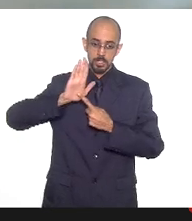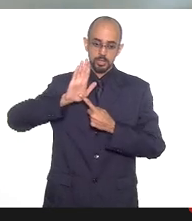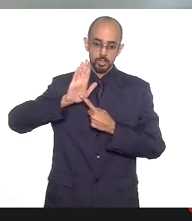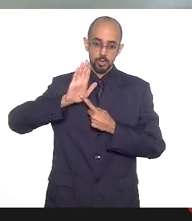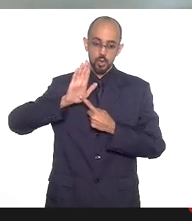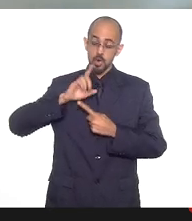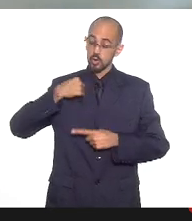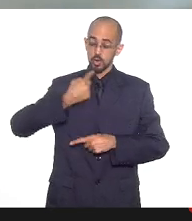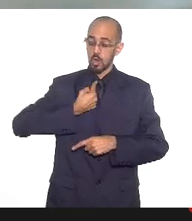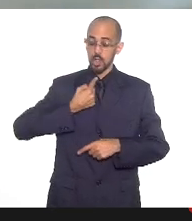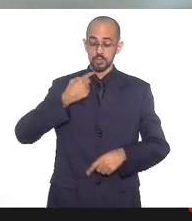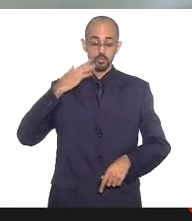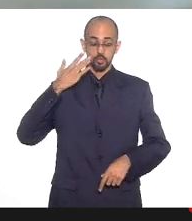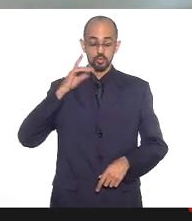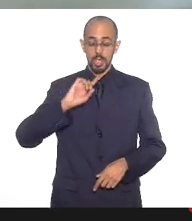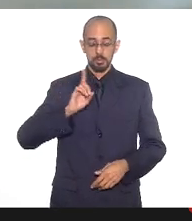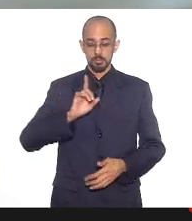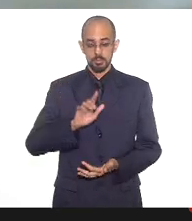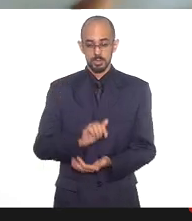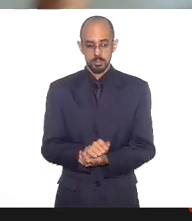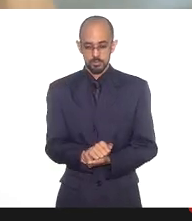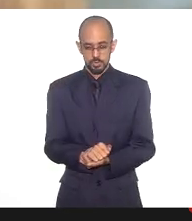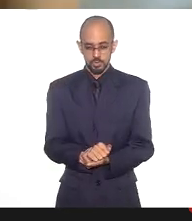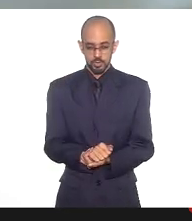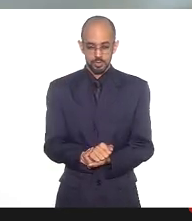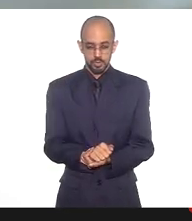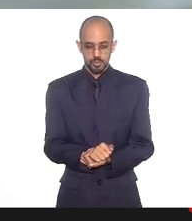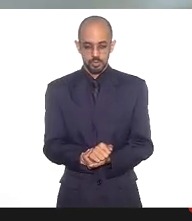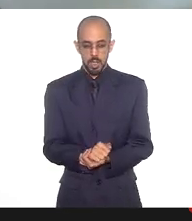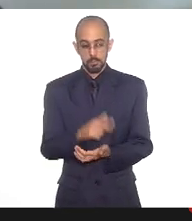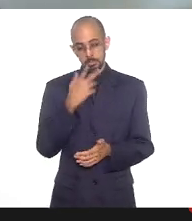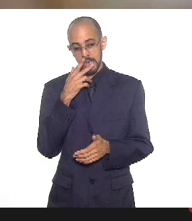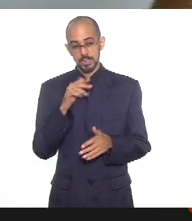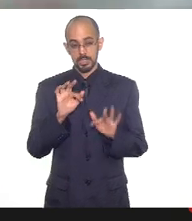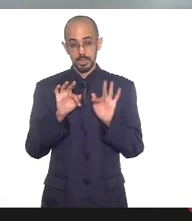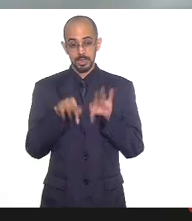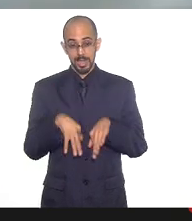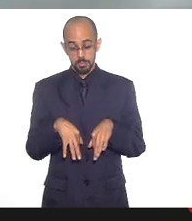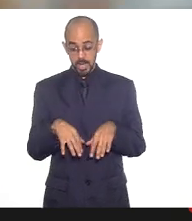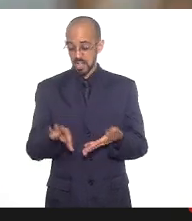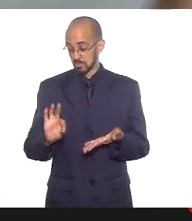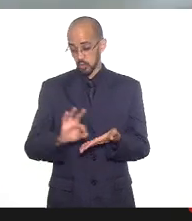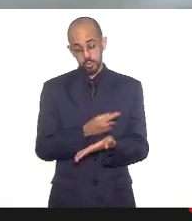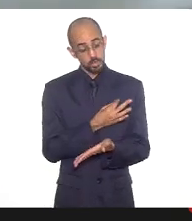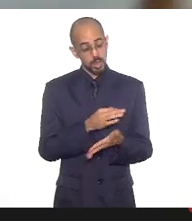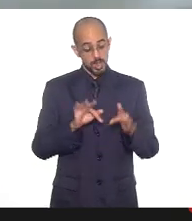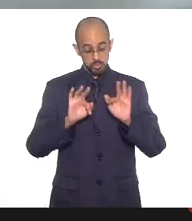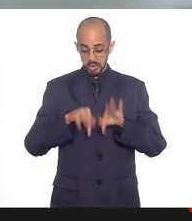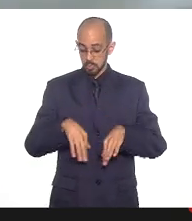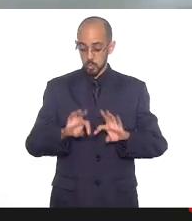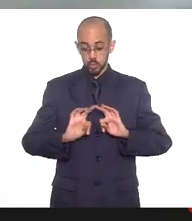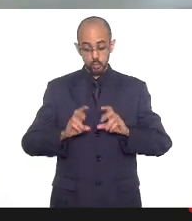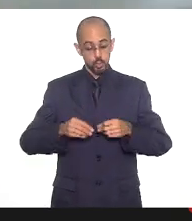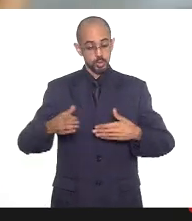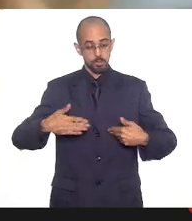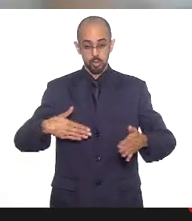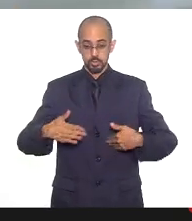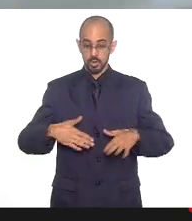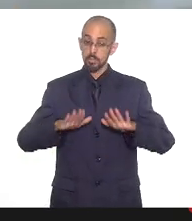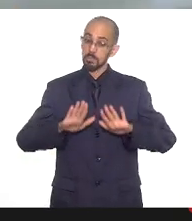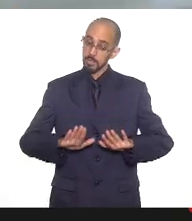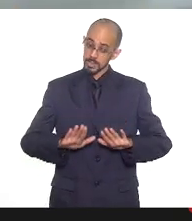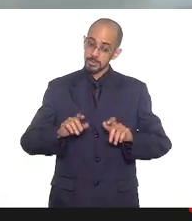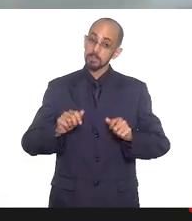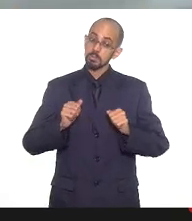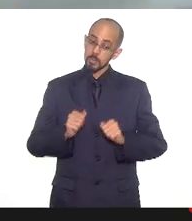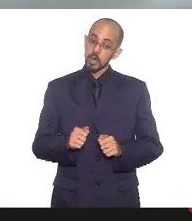hipótese, né? Pareceria que terminada a concessão, terminou o contrato, terminou tudo. Mas existe,